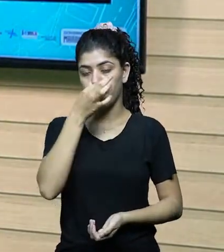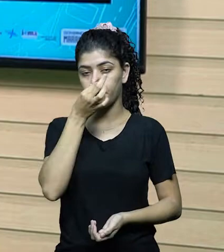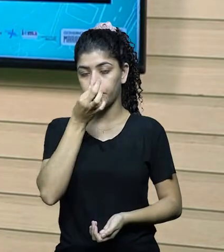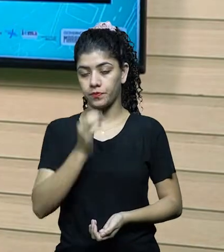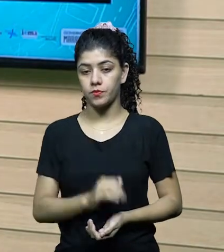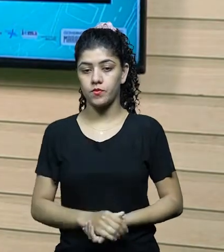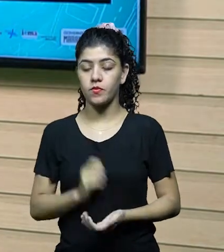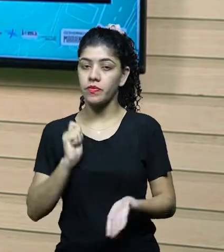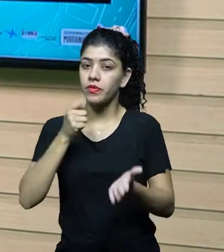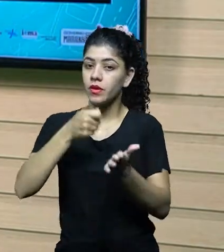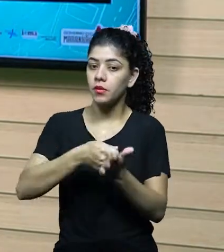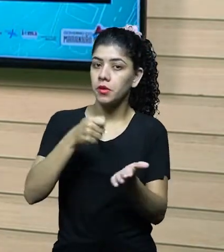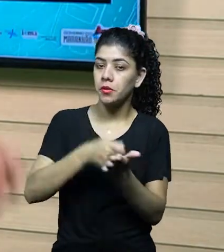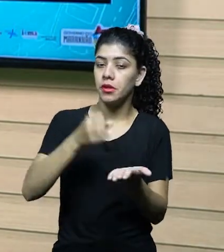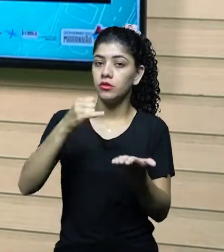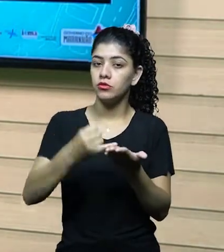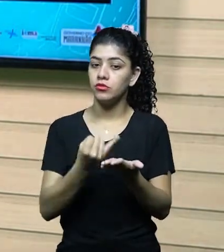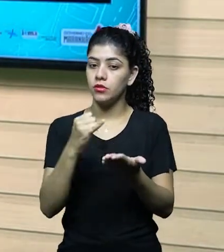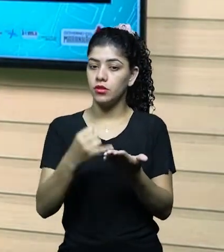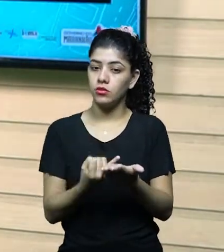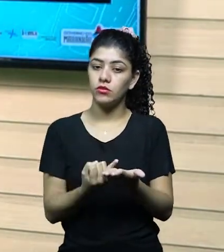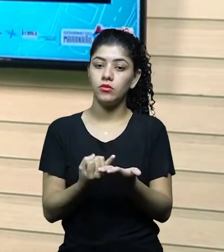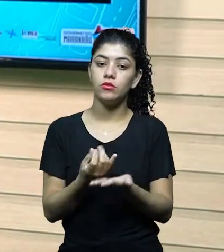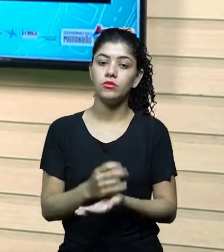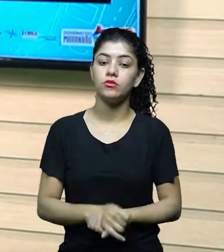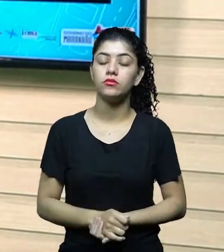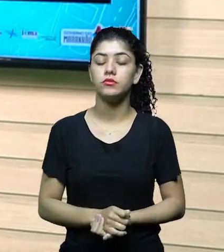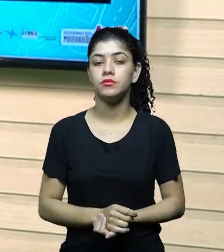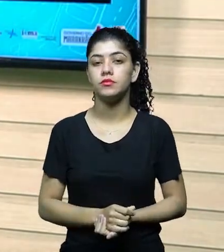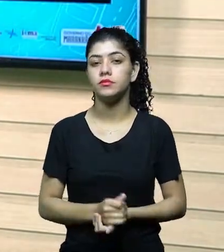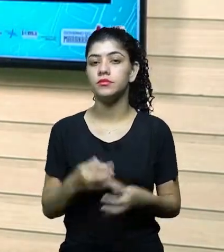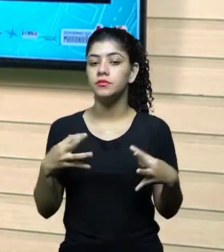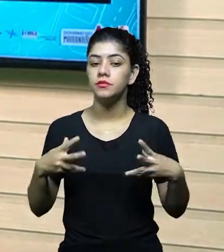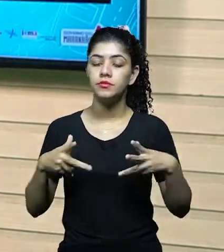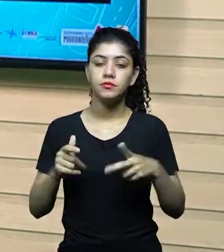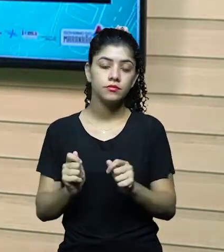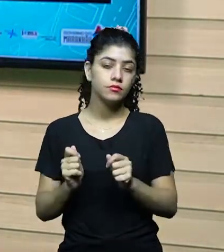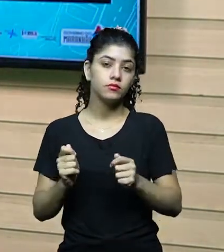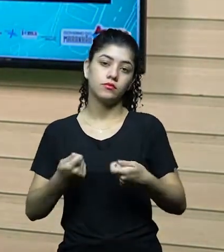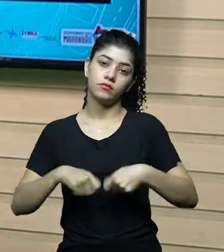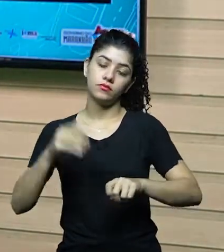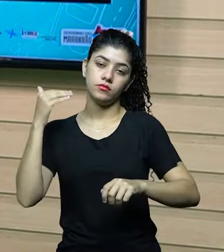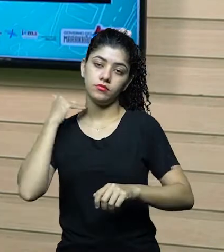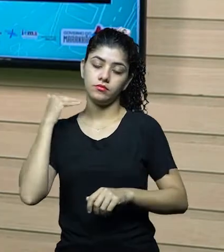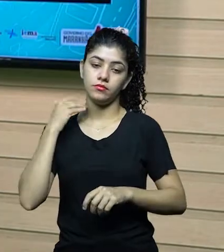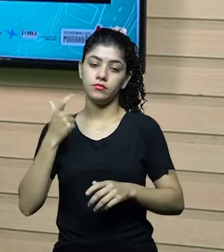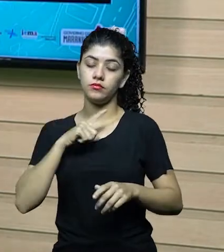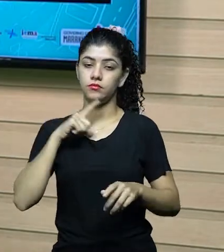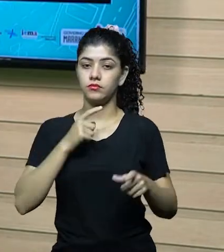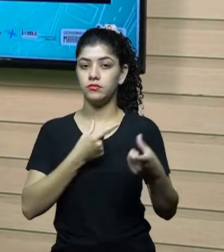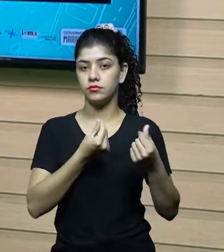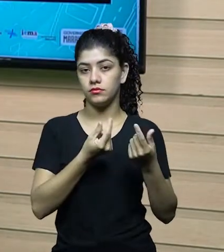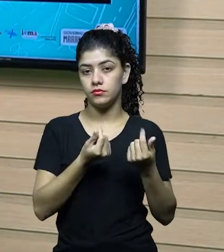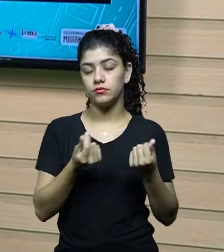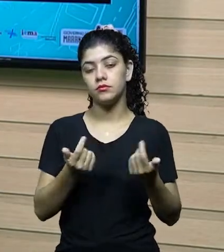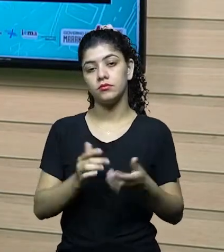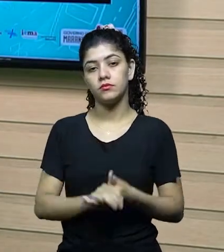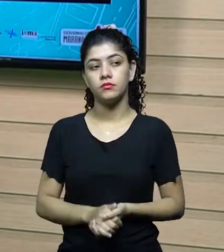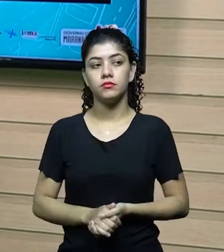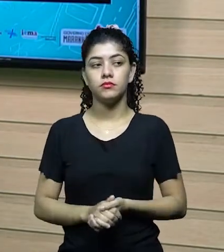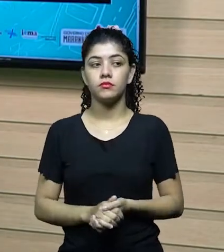recebimento, seja o pagamento de um tributo, seja a compensação de um cheque. Então, Consequentemente, no banco, você